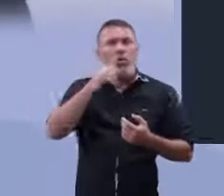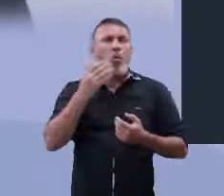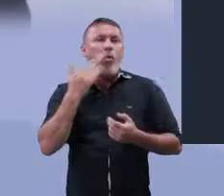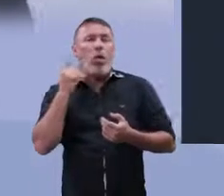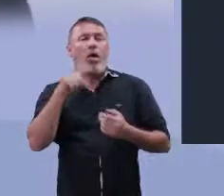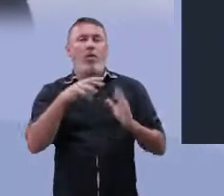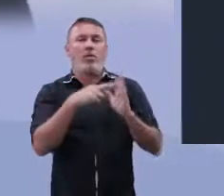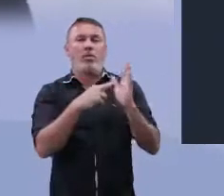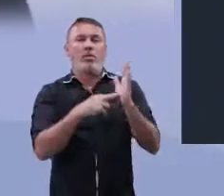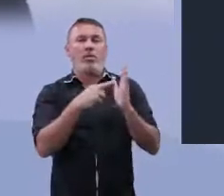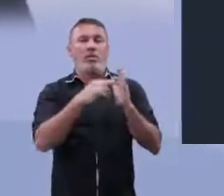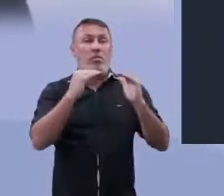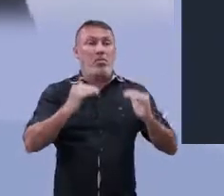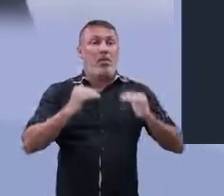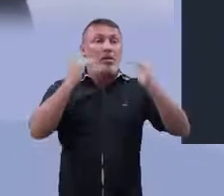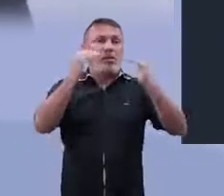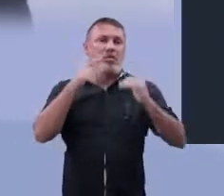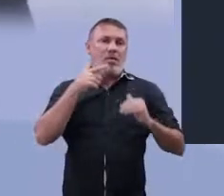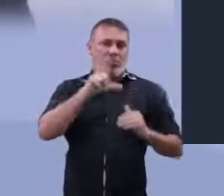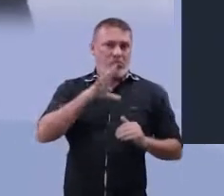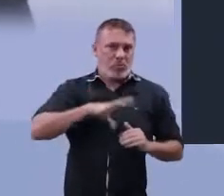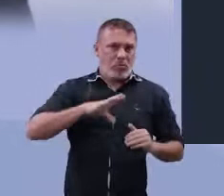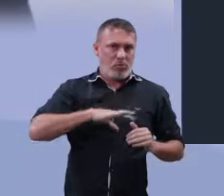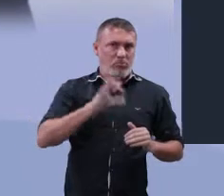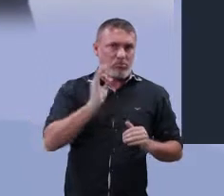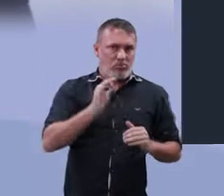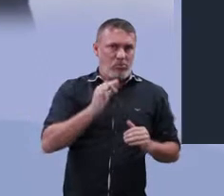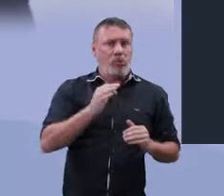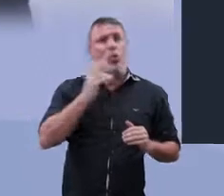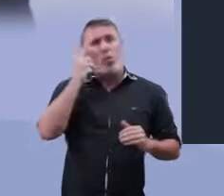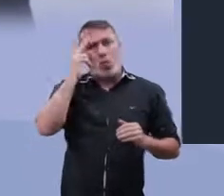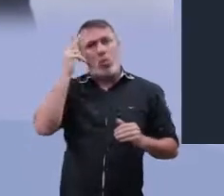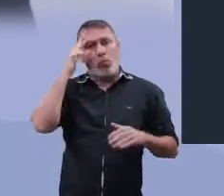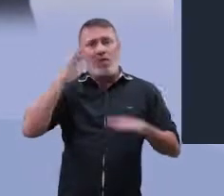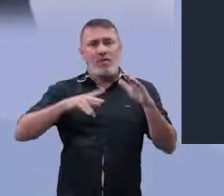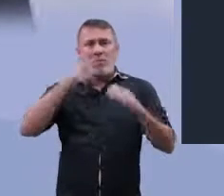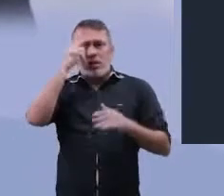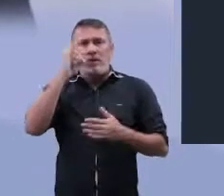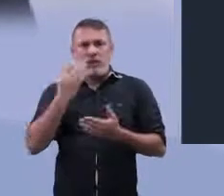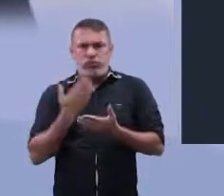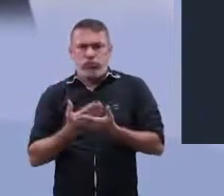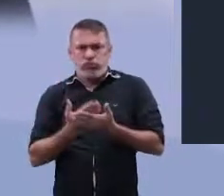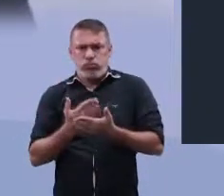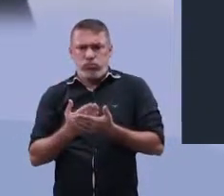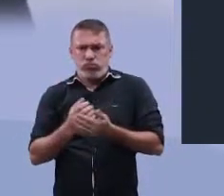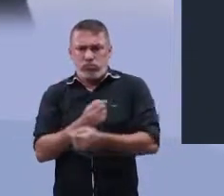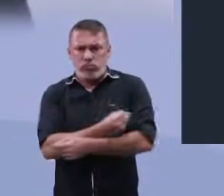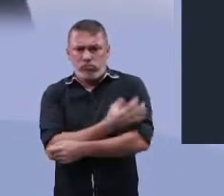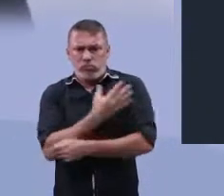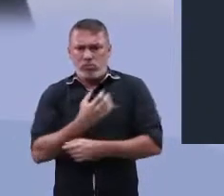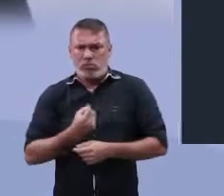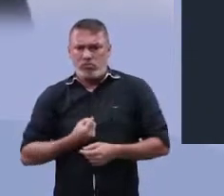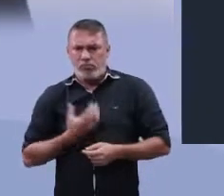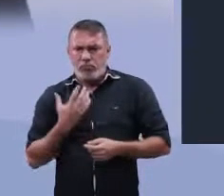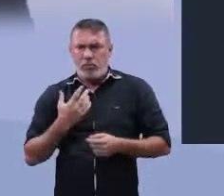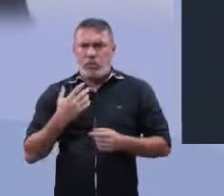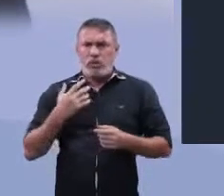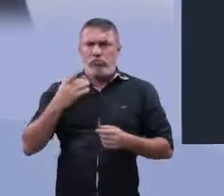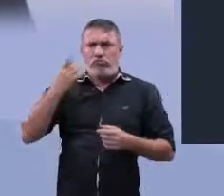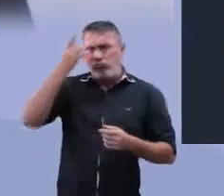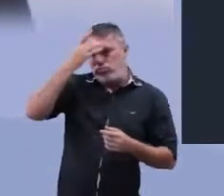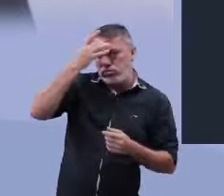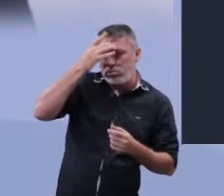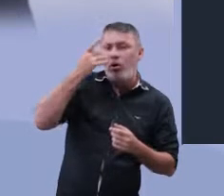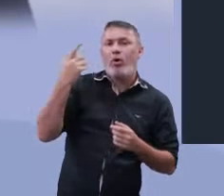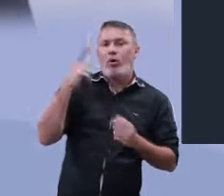a norma padrão da nossa língua. Então é comum que pessoas que passam mais tempo na escola utilizem uma linguagem